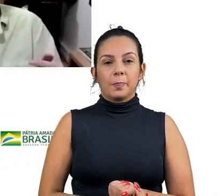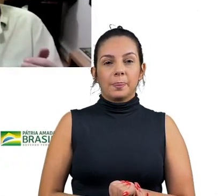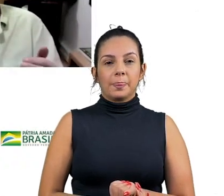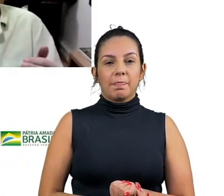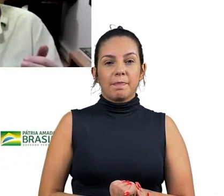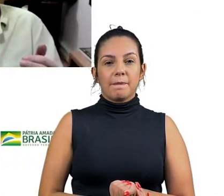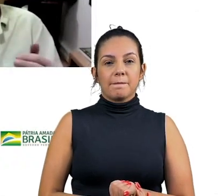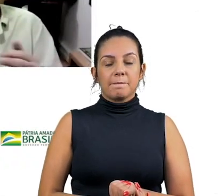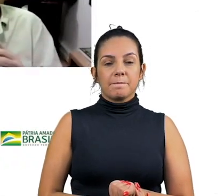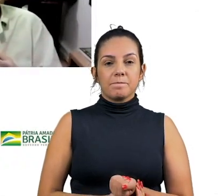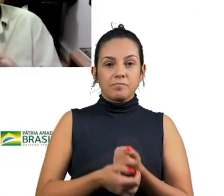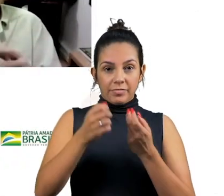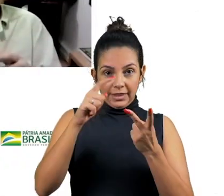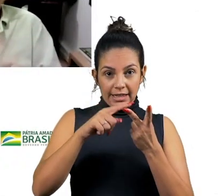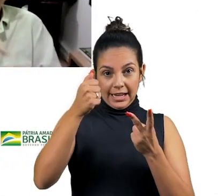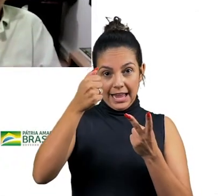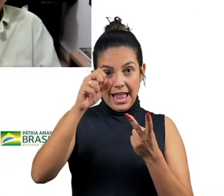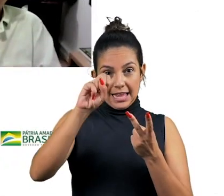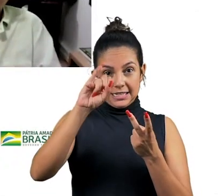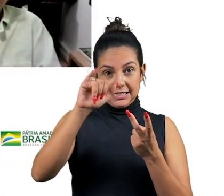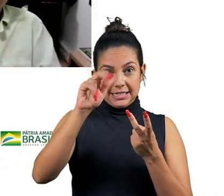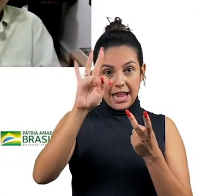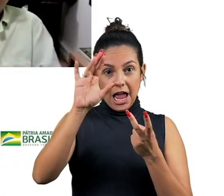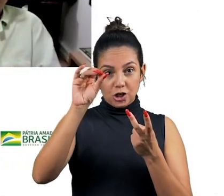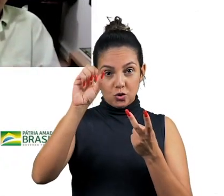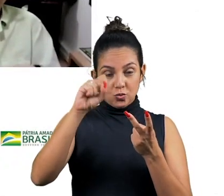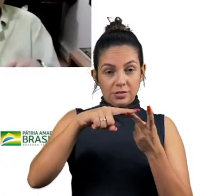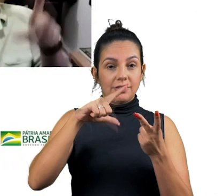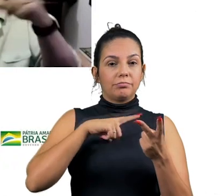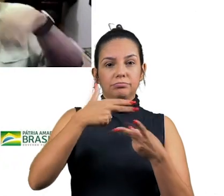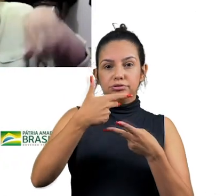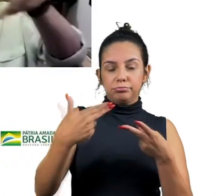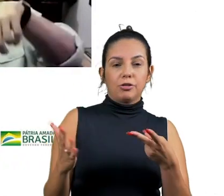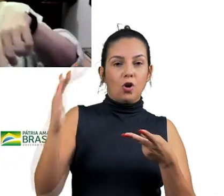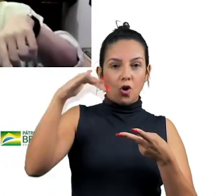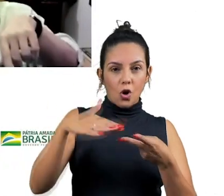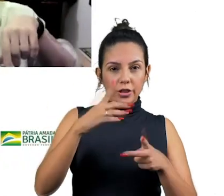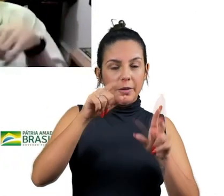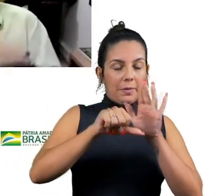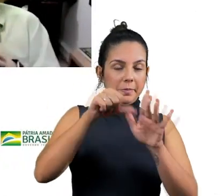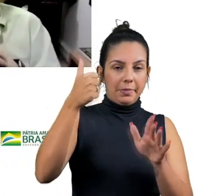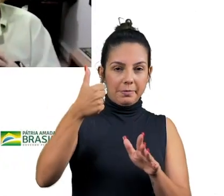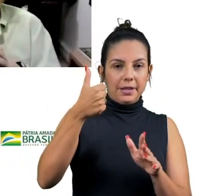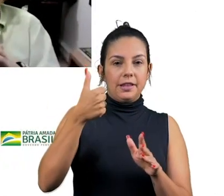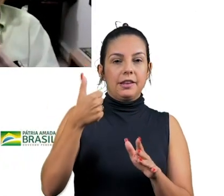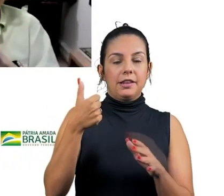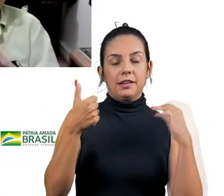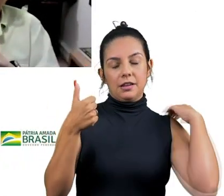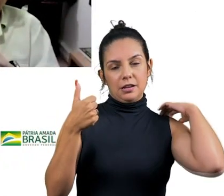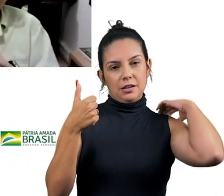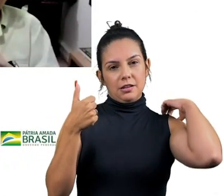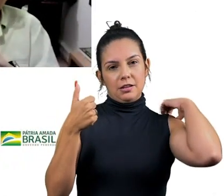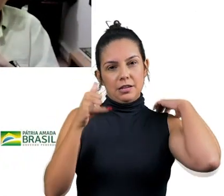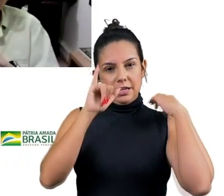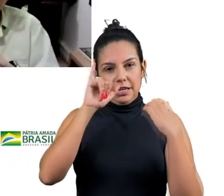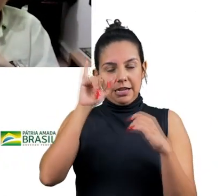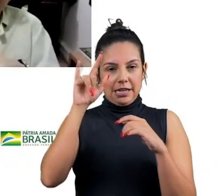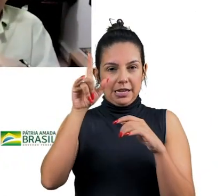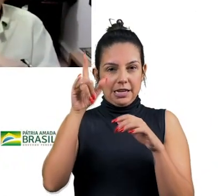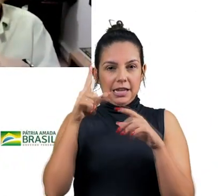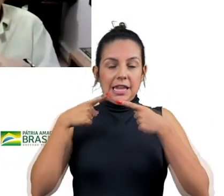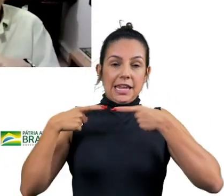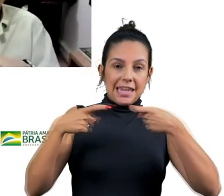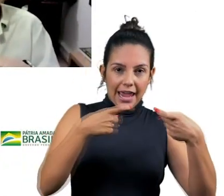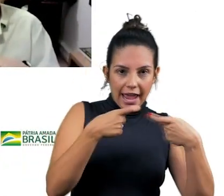e os asiáticos, né? Os asiáticos teve várias ondas, né? A primeira onda foi dos imigrantes da Guerra do